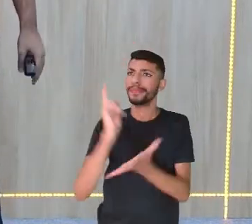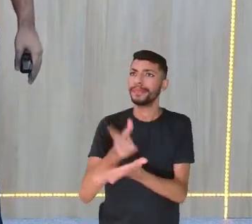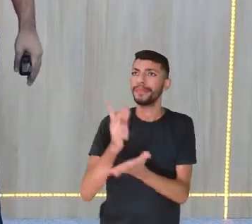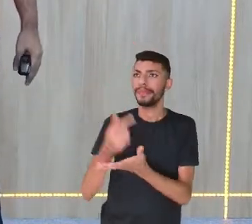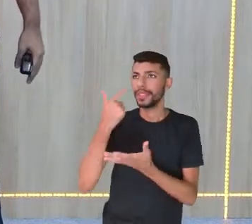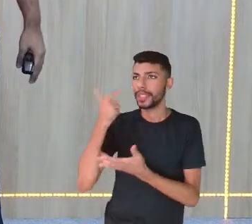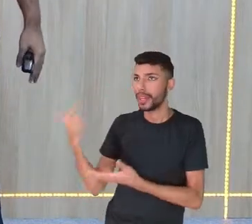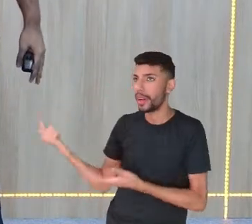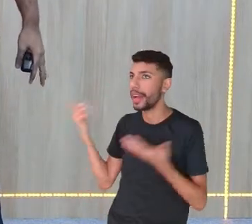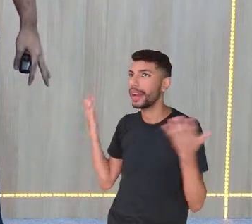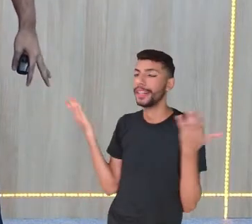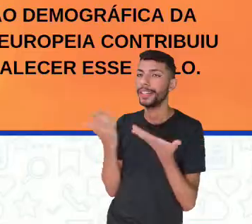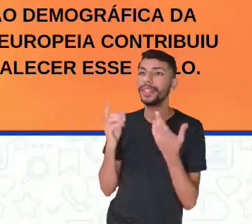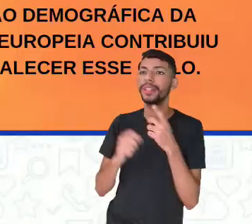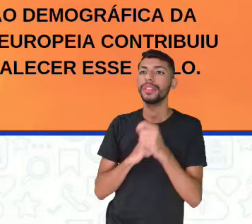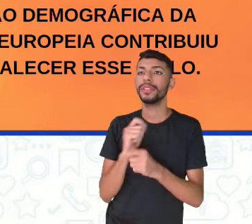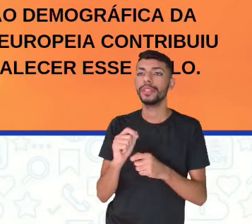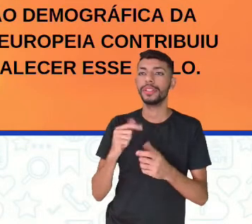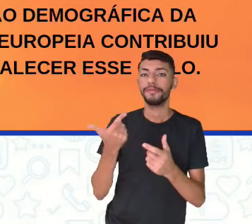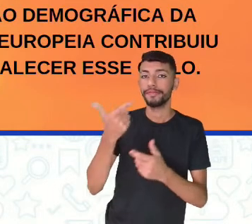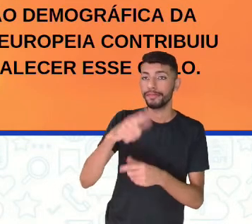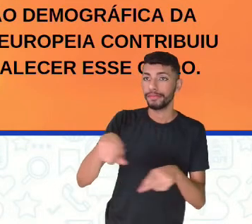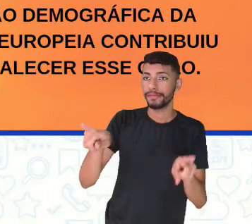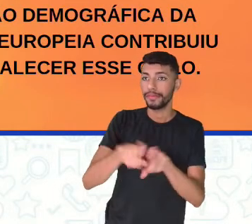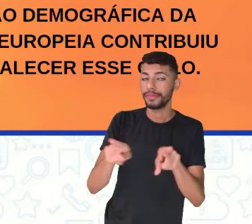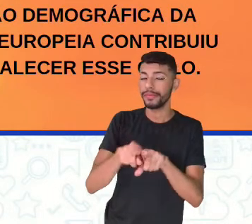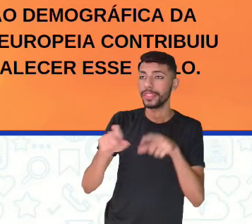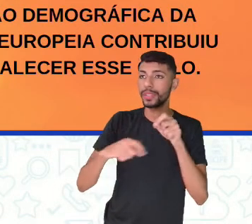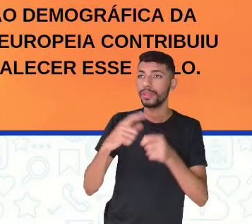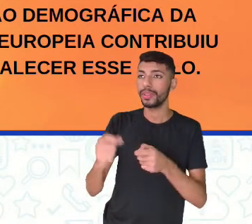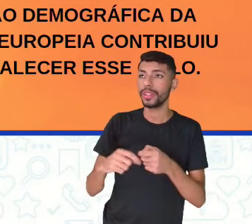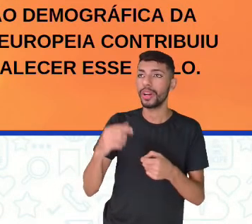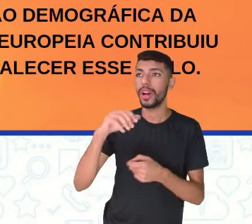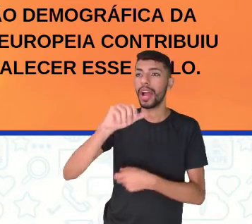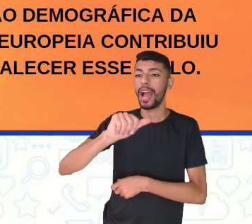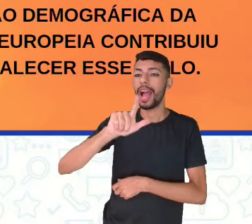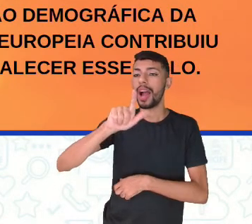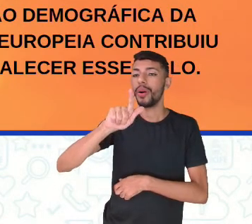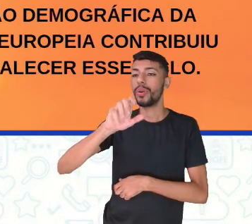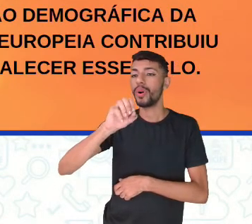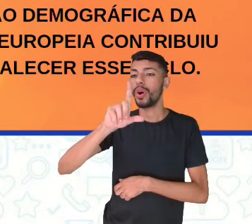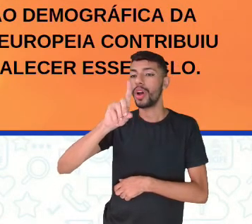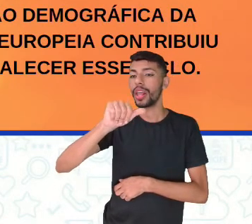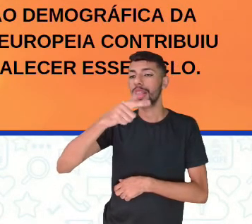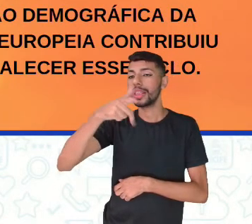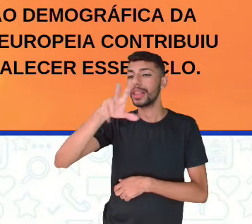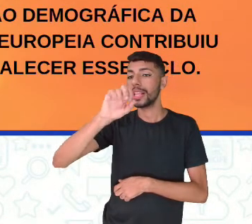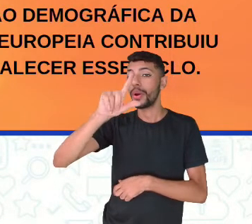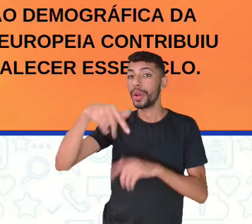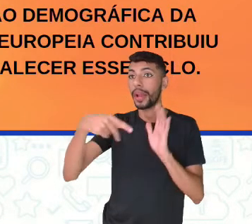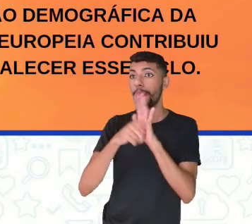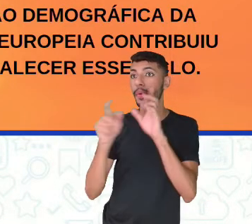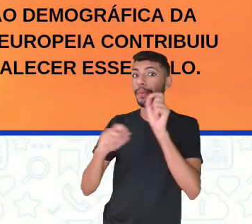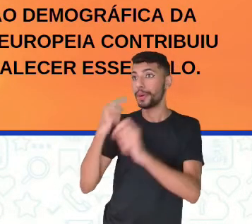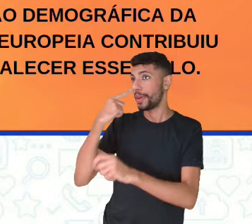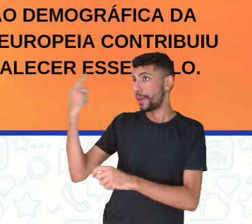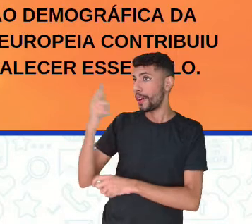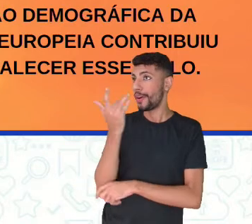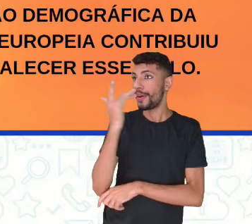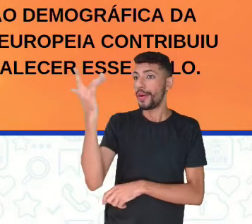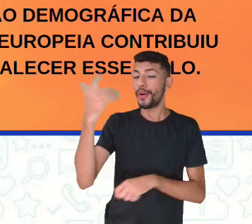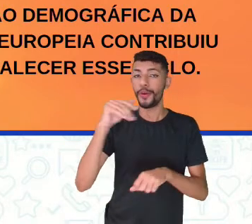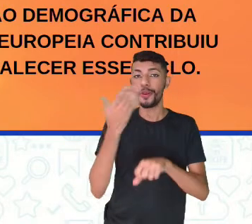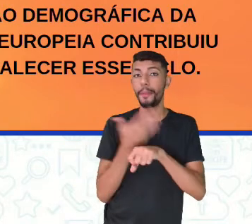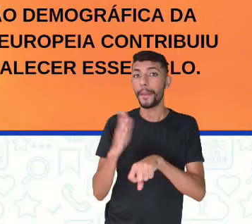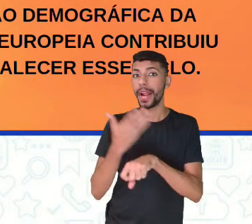aqui, ó, mais um ciclo, ó, o algodão, estamos chegando, isso aqui era conhecido como ouro branco, tá certo? E aí